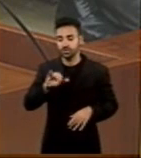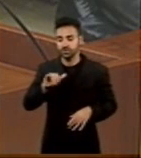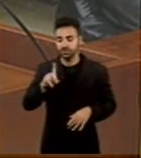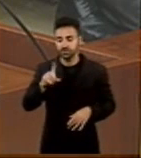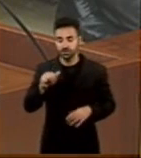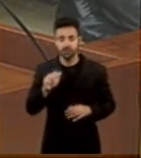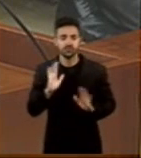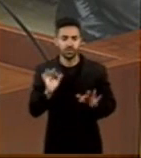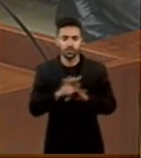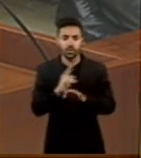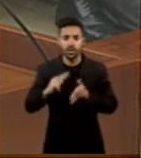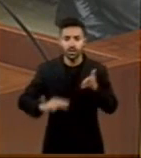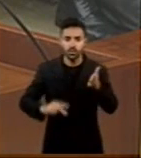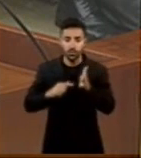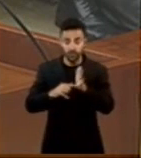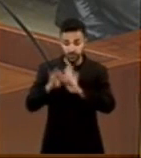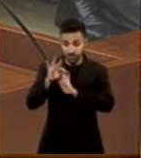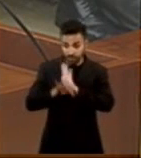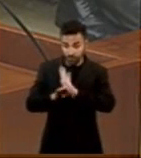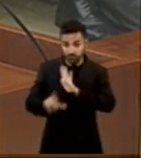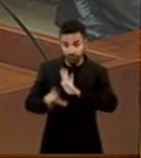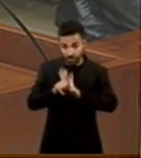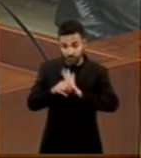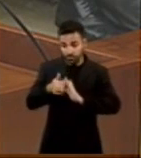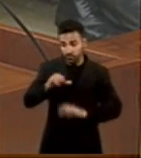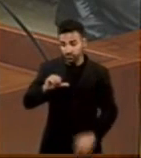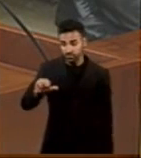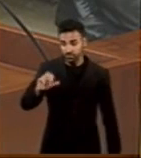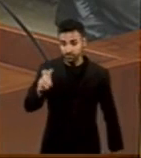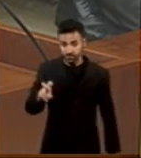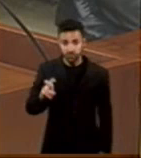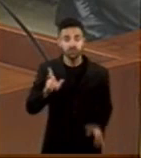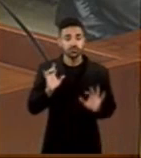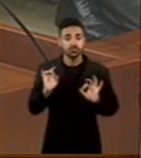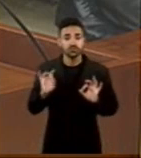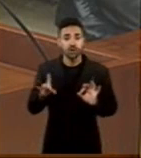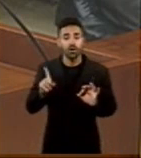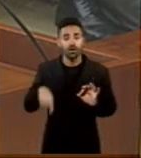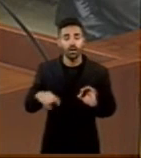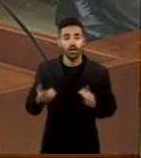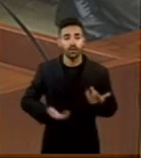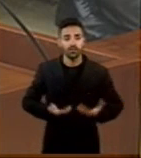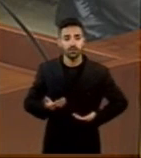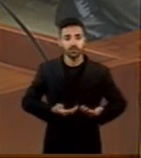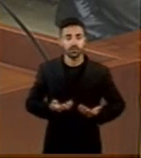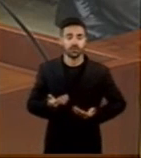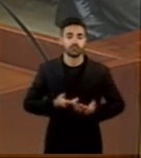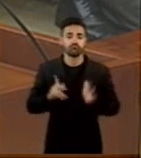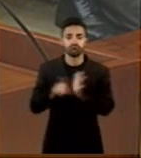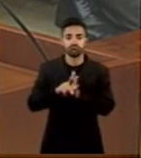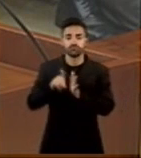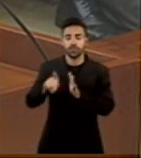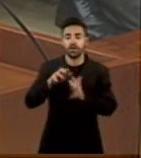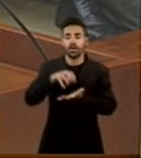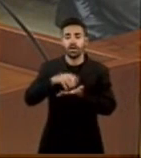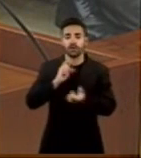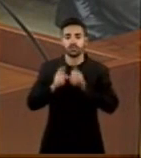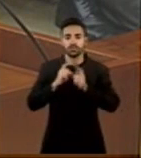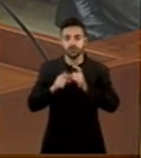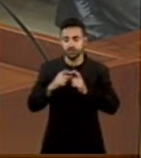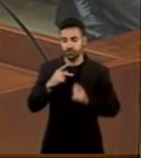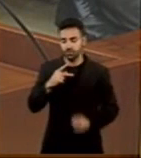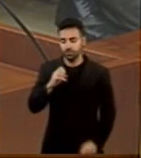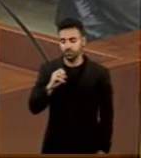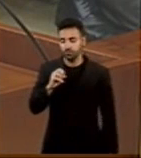O texto da lei de 65 só se aplica aos empregados líteres das administrações dos